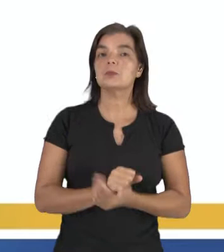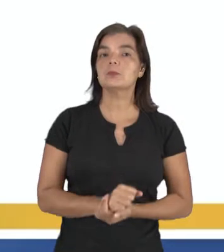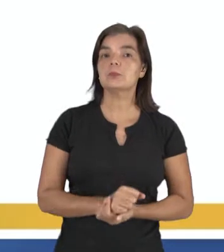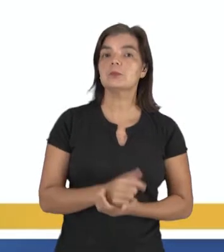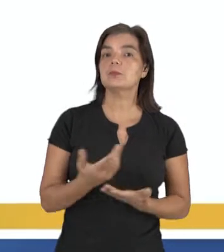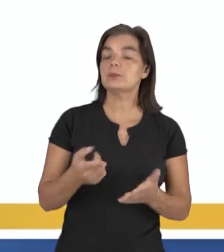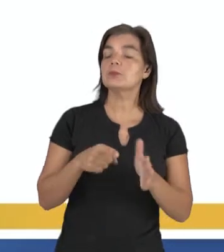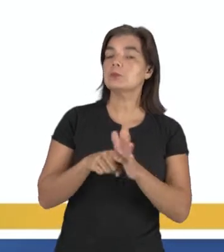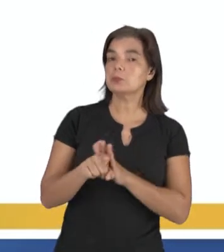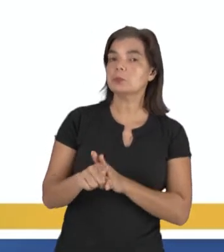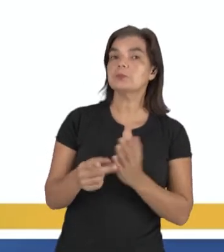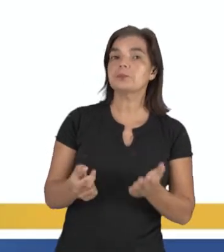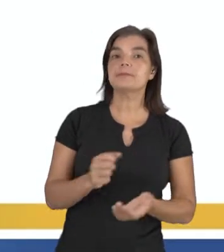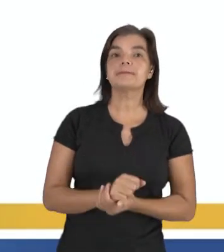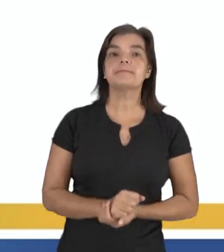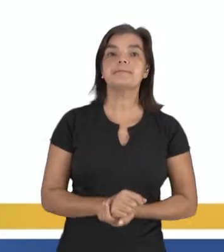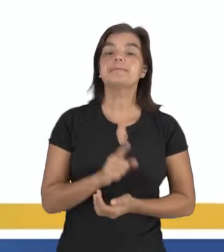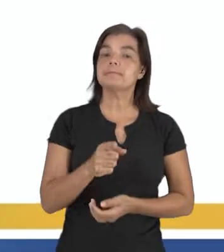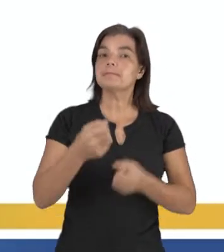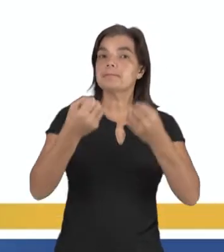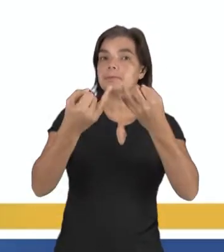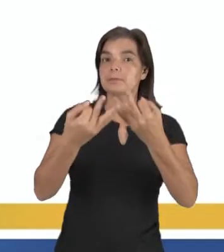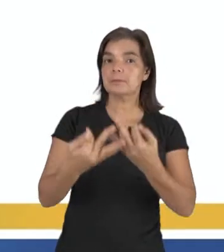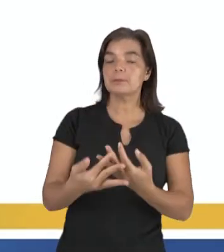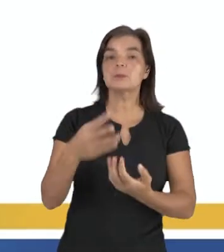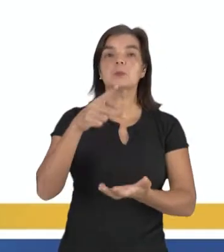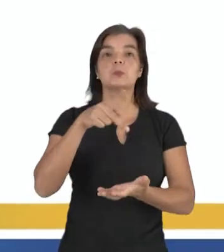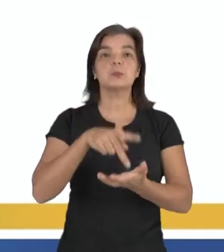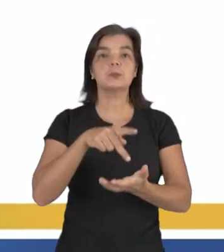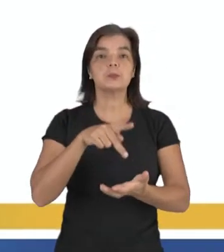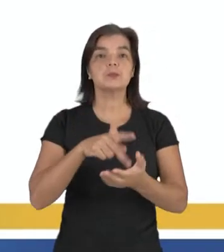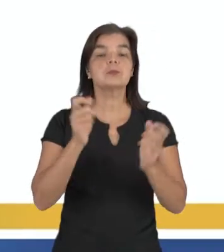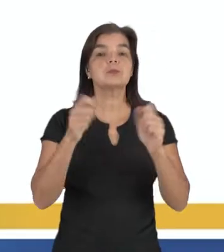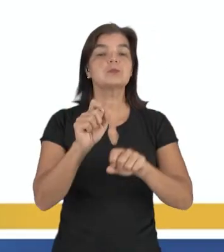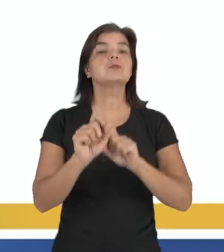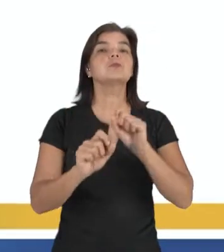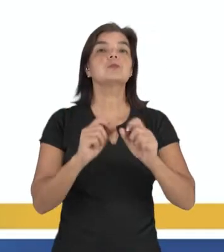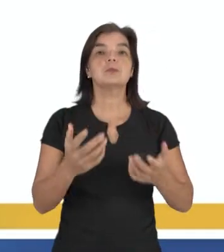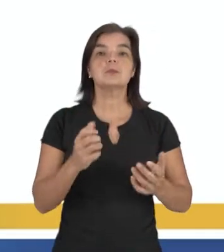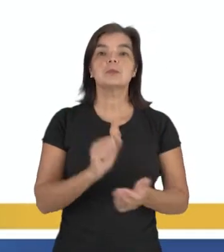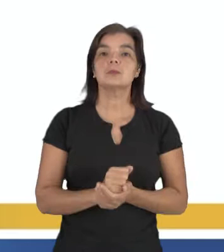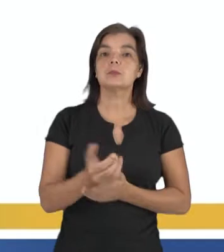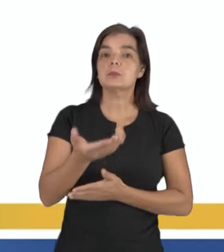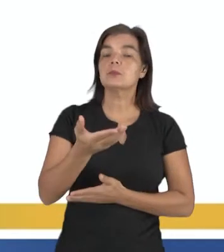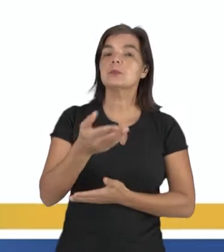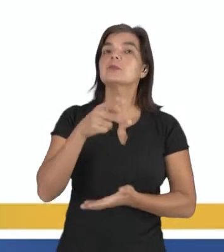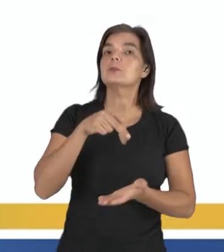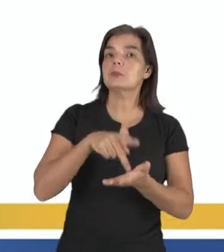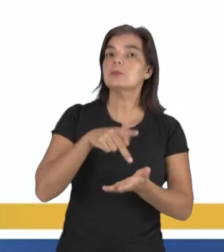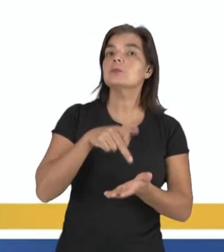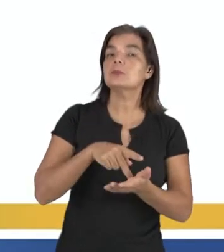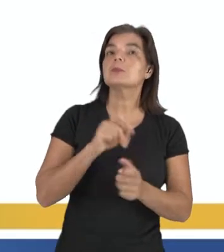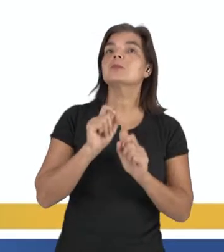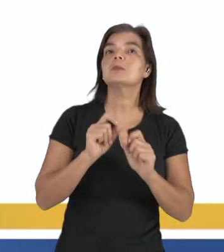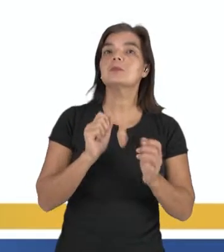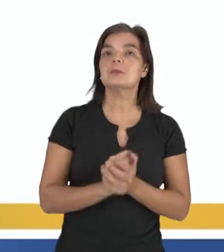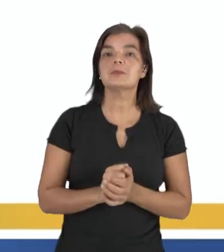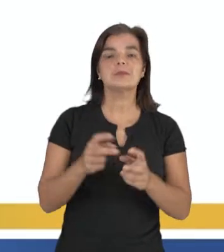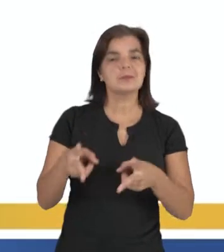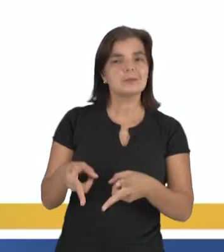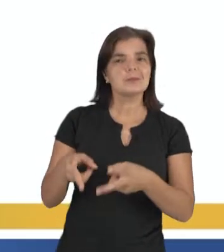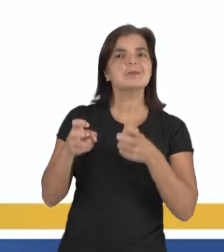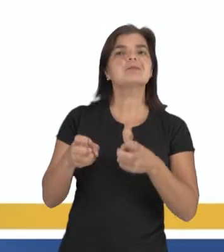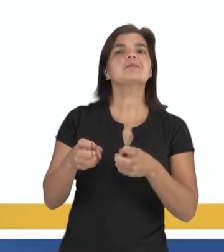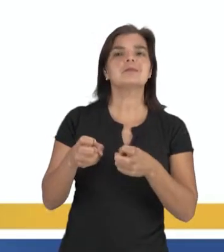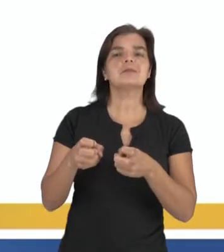a grande questão. Então, uma das definições de verdade, a gente pode dizer, a verdade é